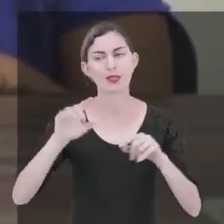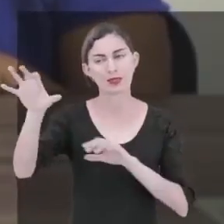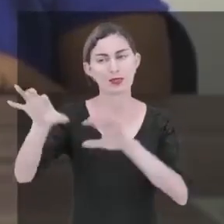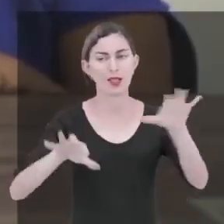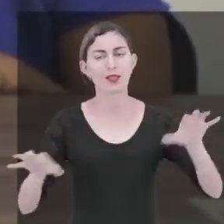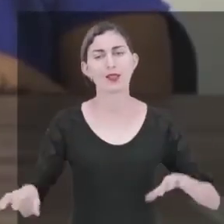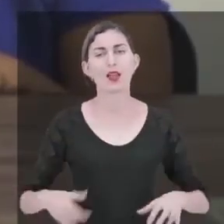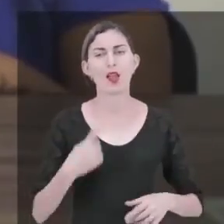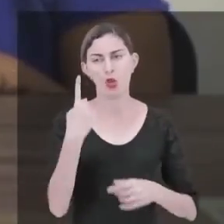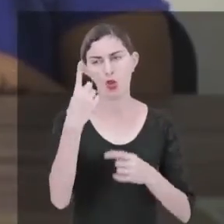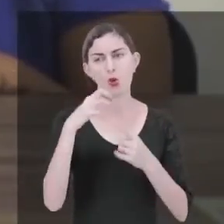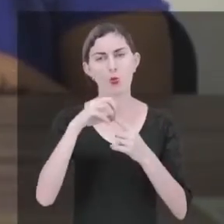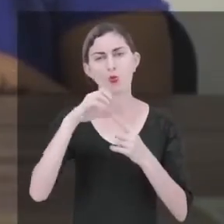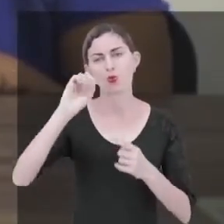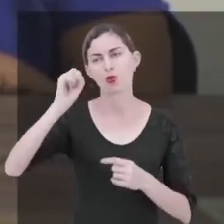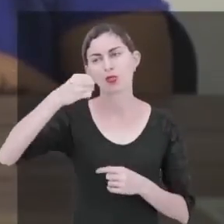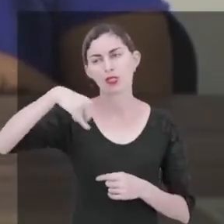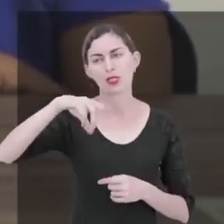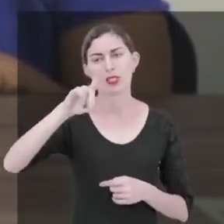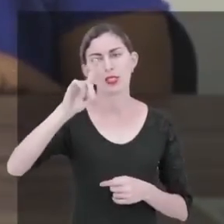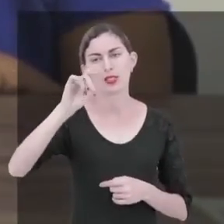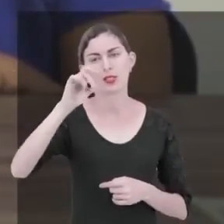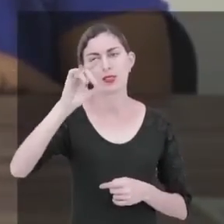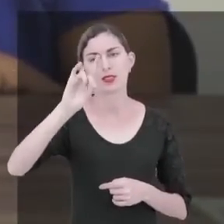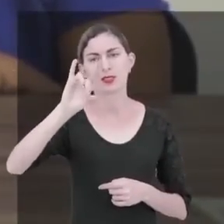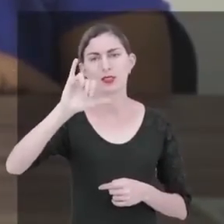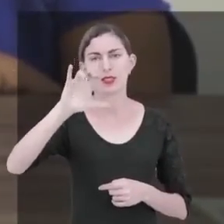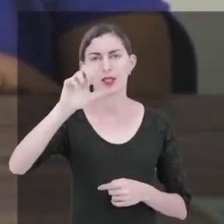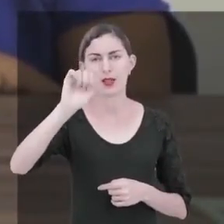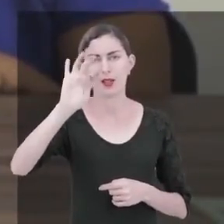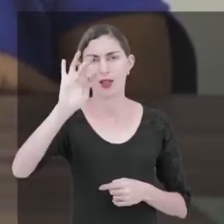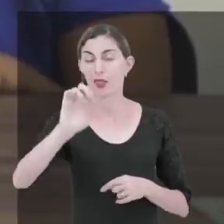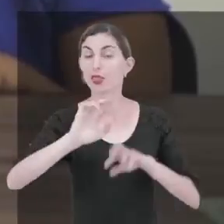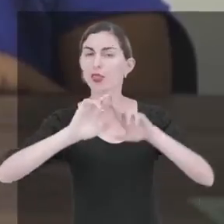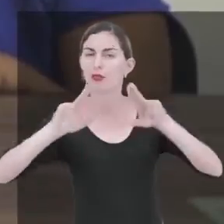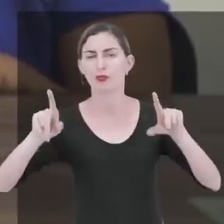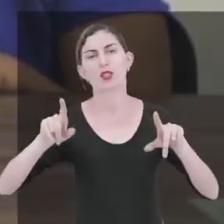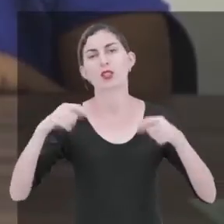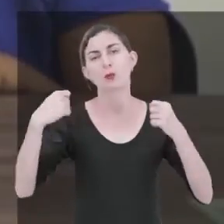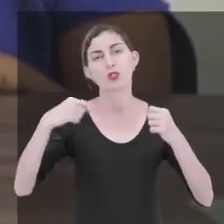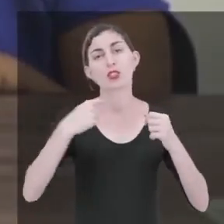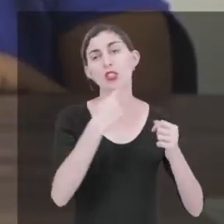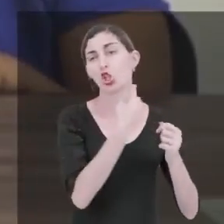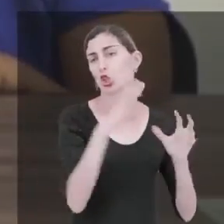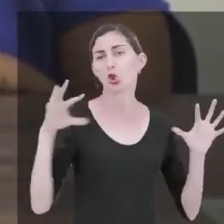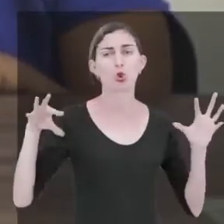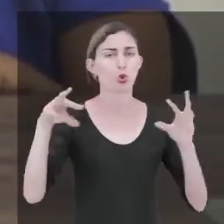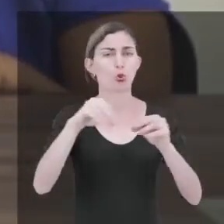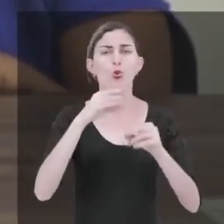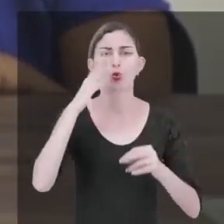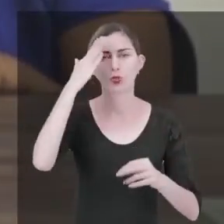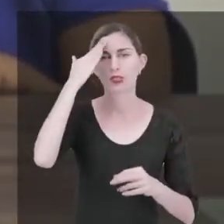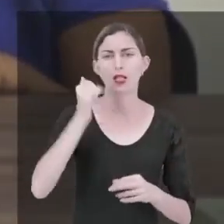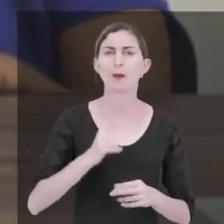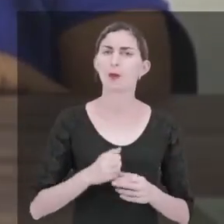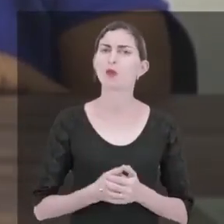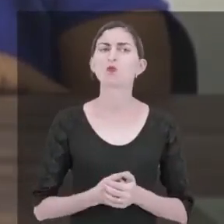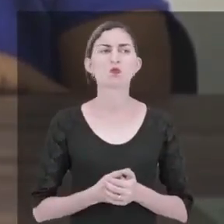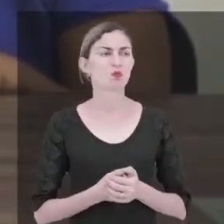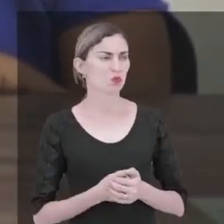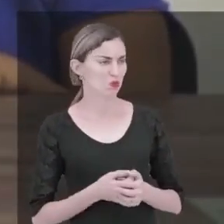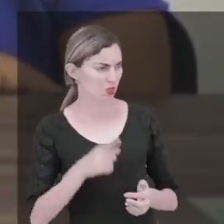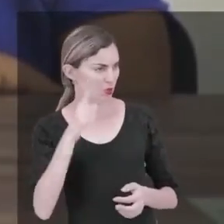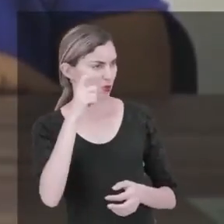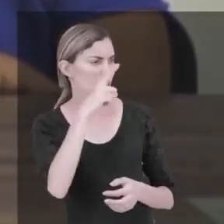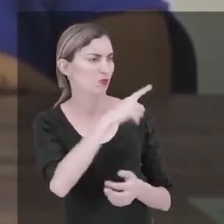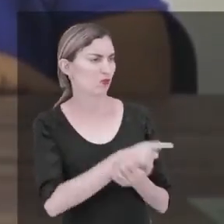cada região é um sindicato diferente. Certo. Então nós temos que acompanhar todos os sindicatos. Nossa, que